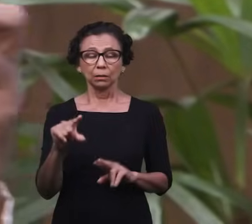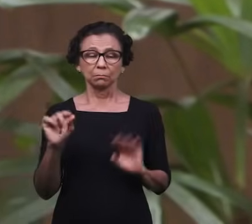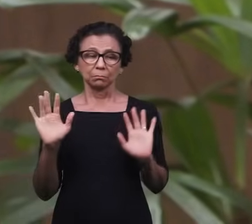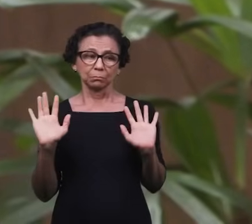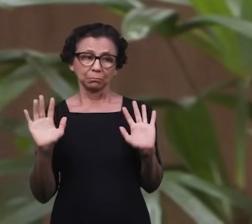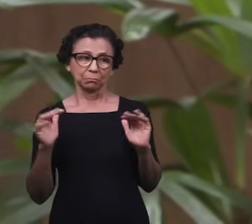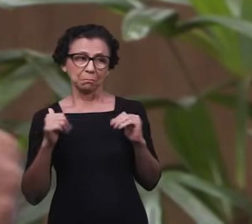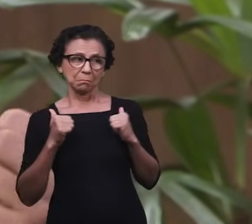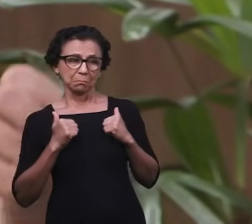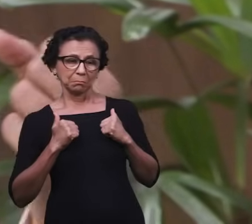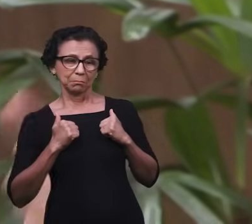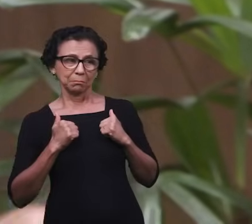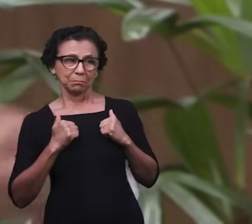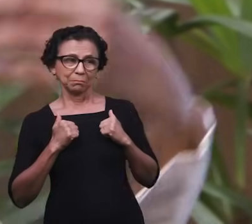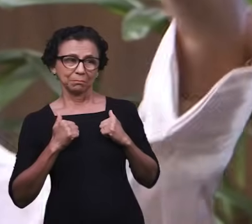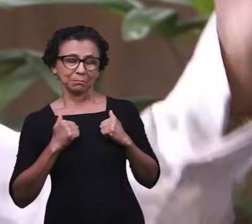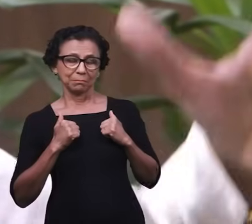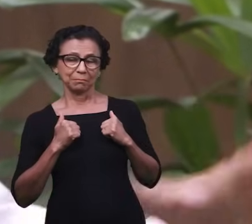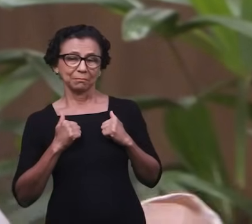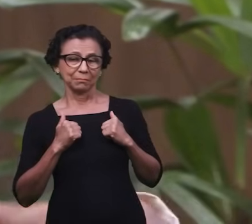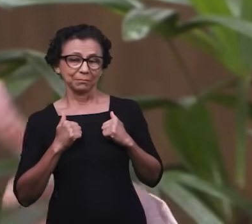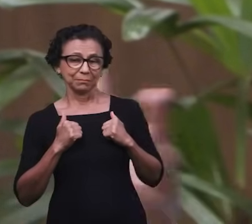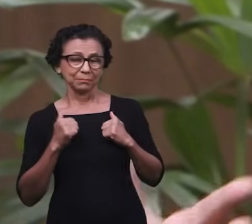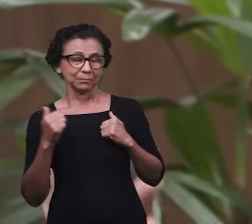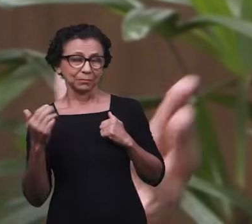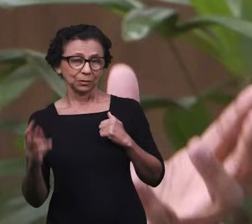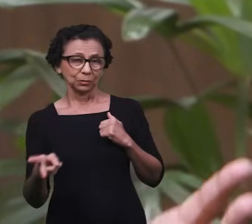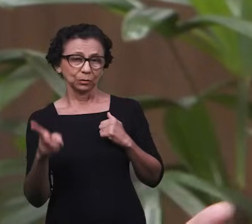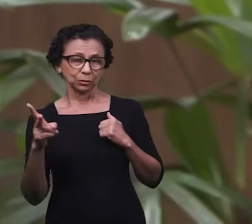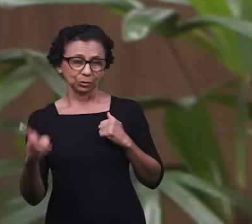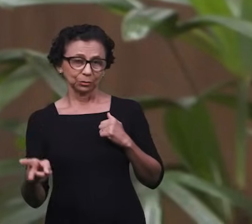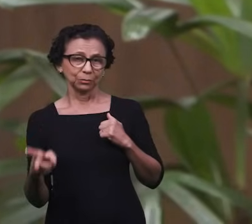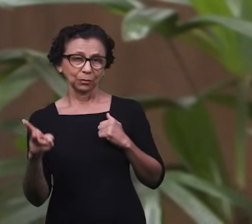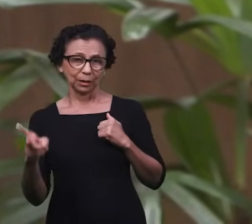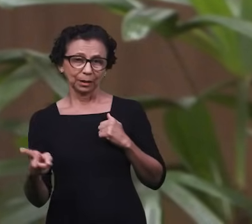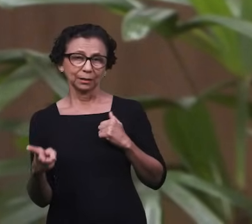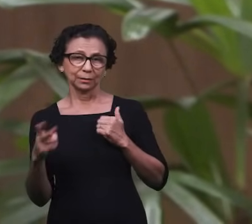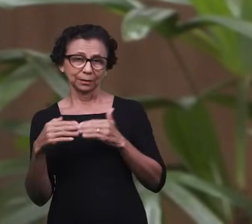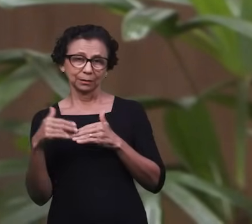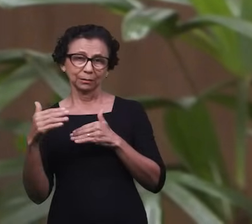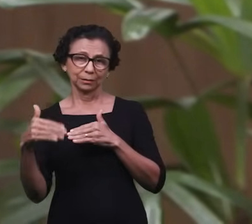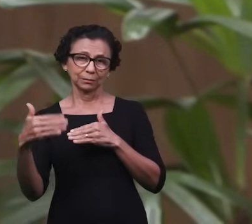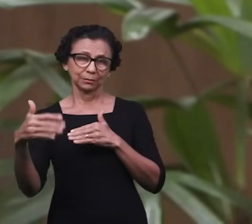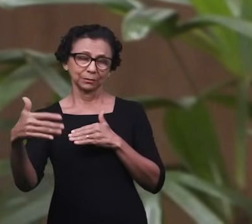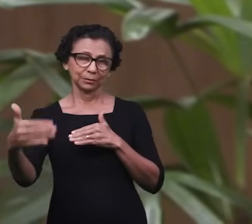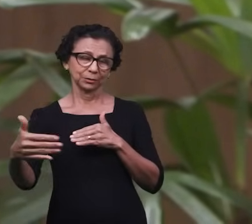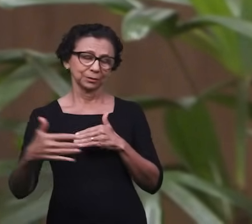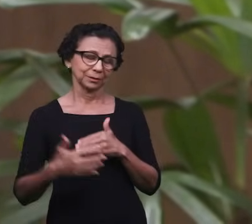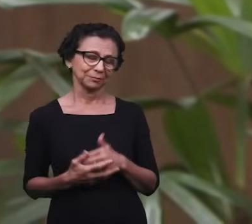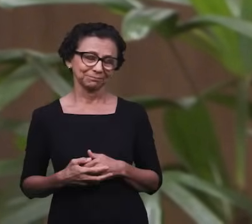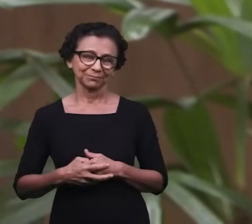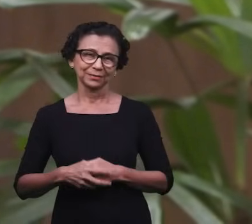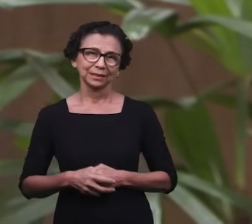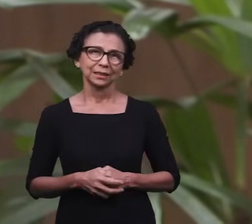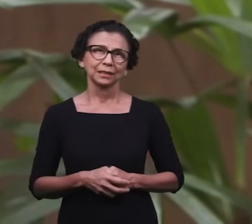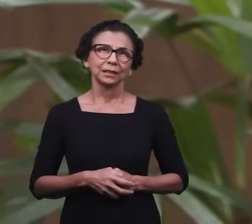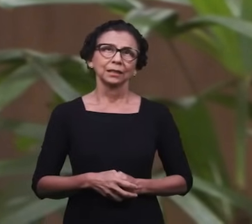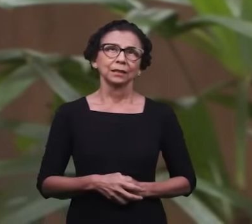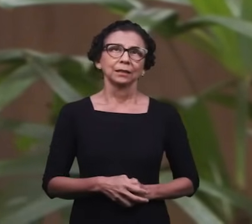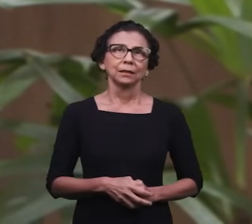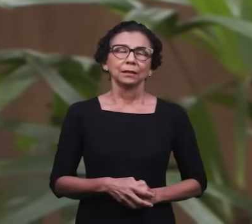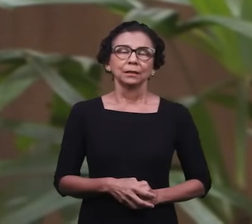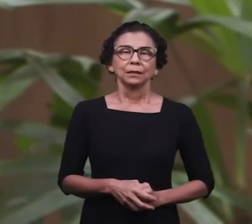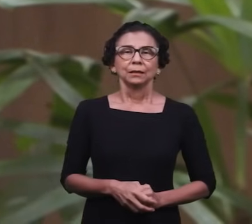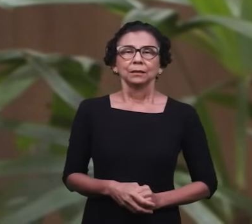ele já domina, que é o que ele repete, faz sempre. Mas não quer dizer que ele não possa